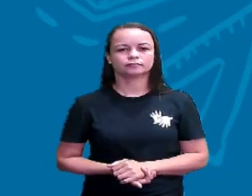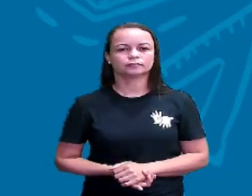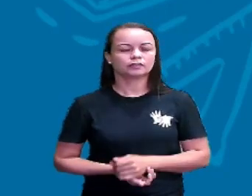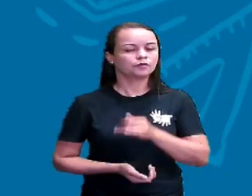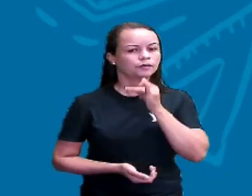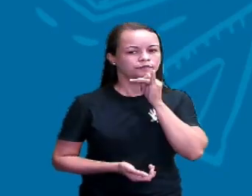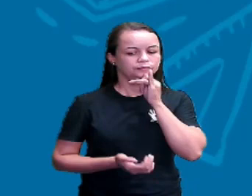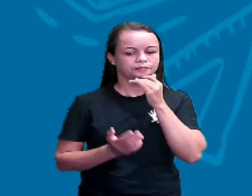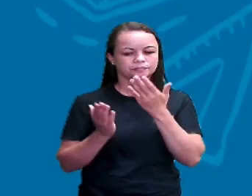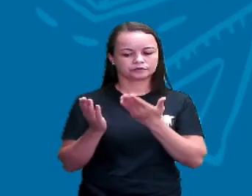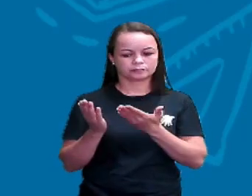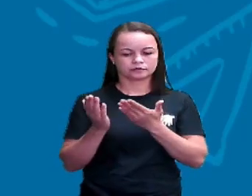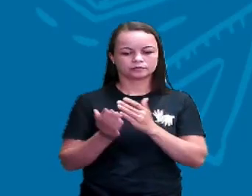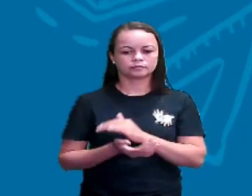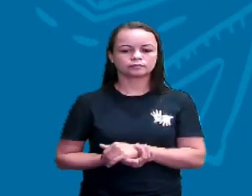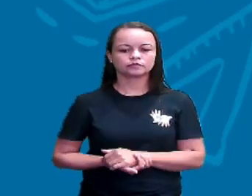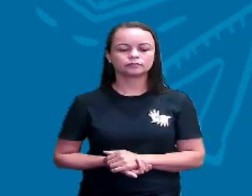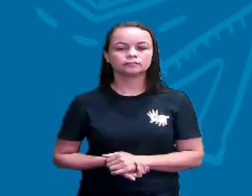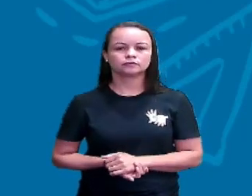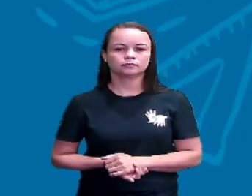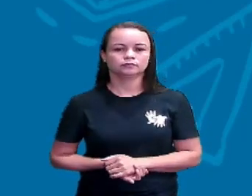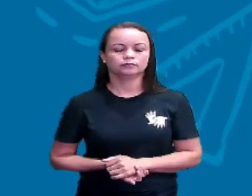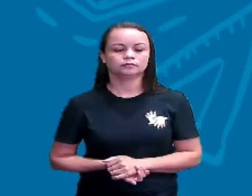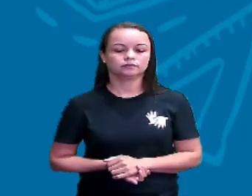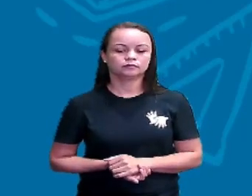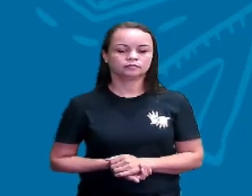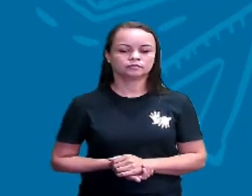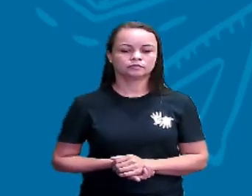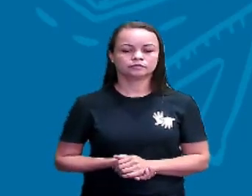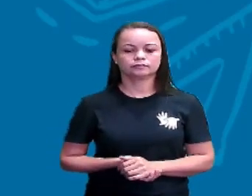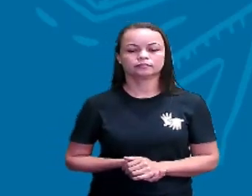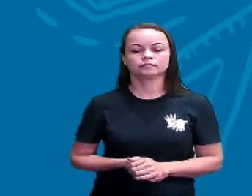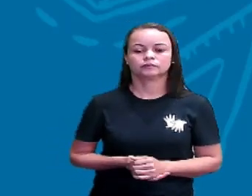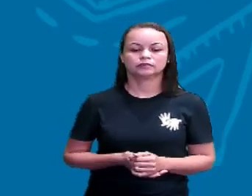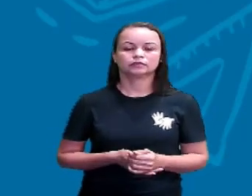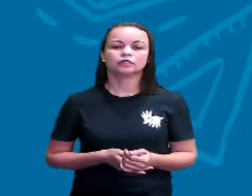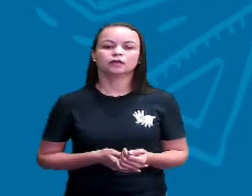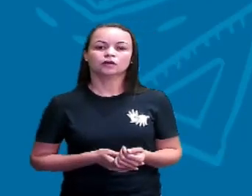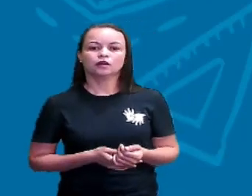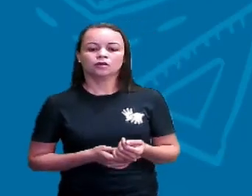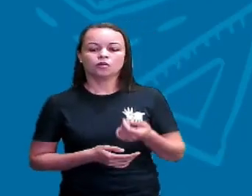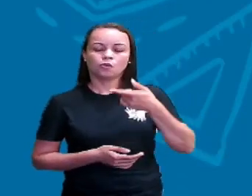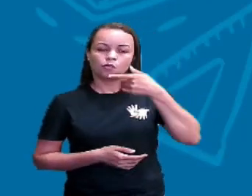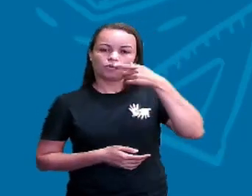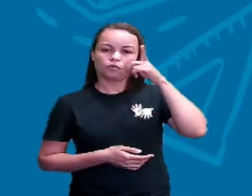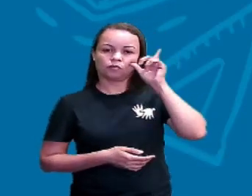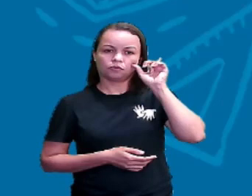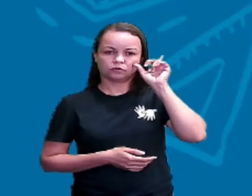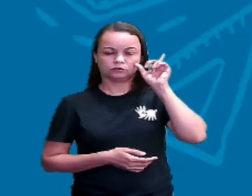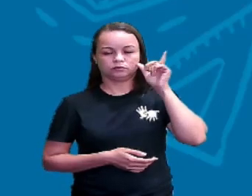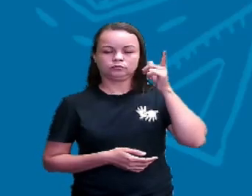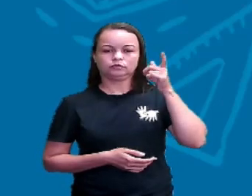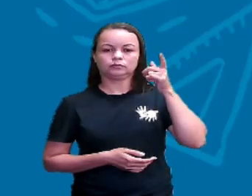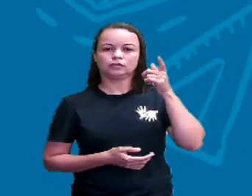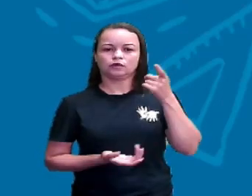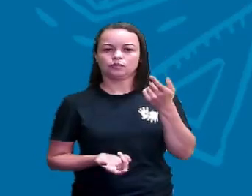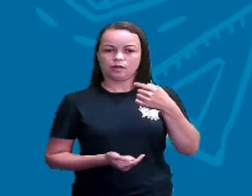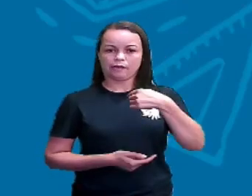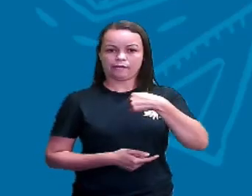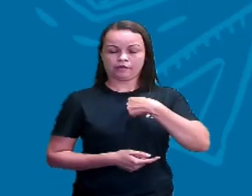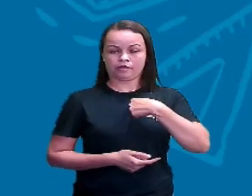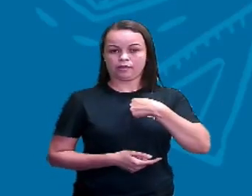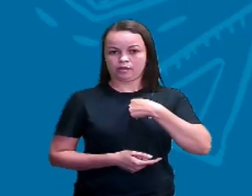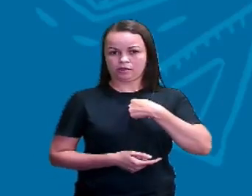exemplos. Ayer eu fui a comprar papas. Ontem, esse eu